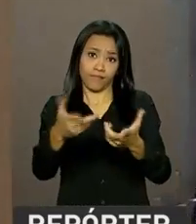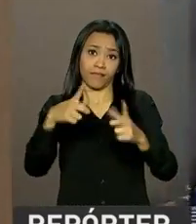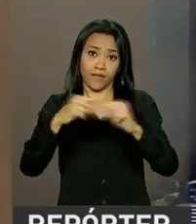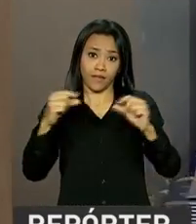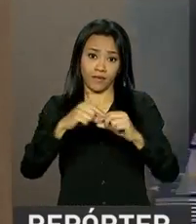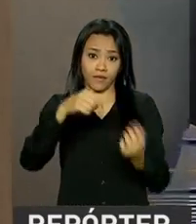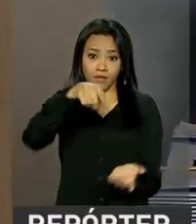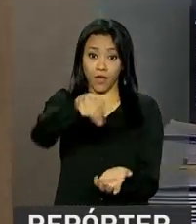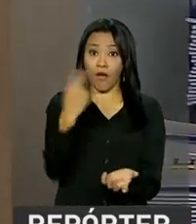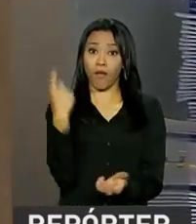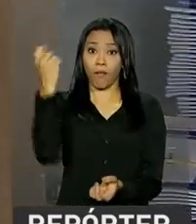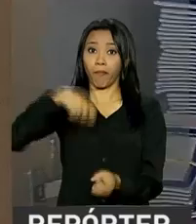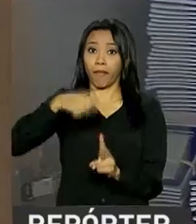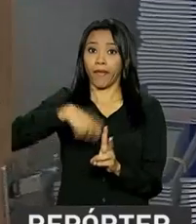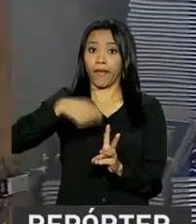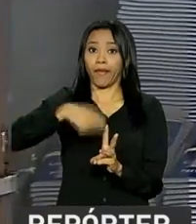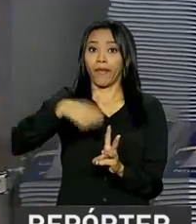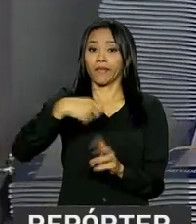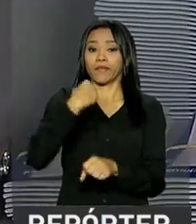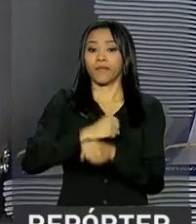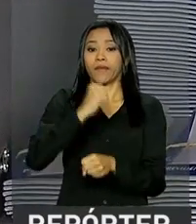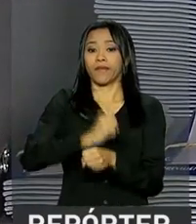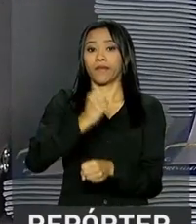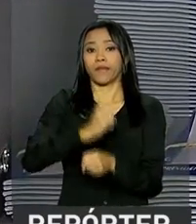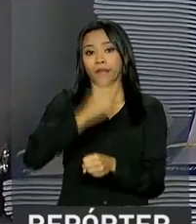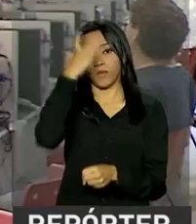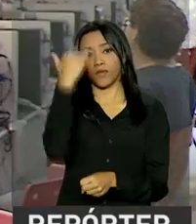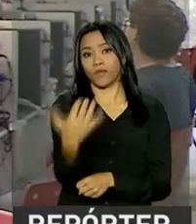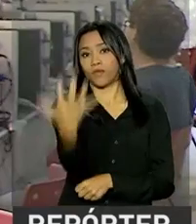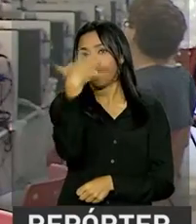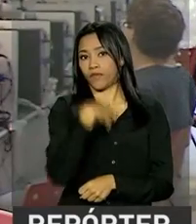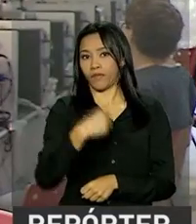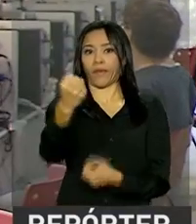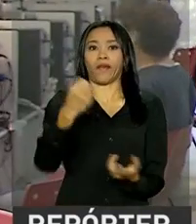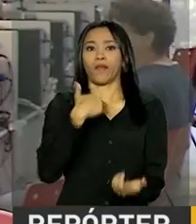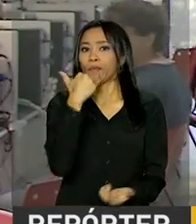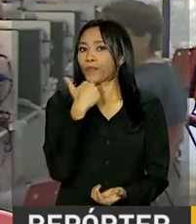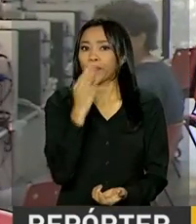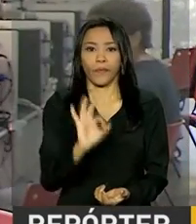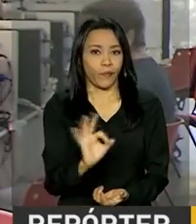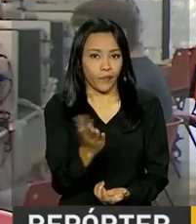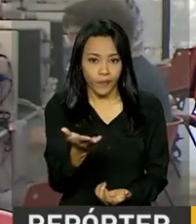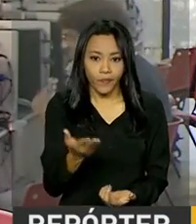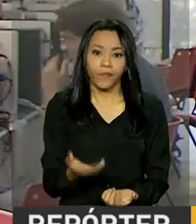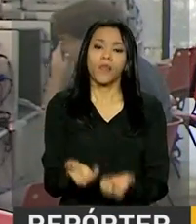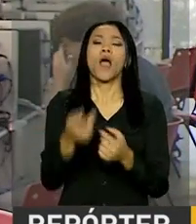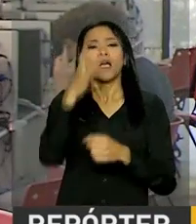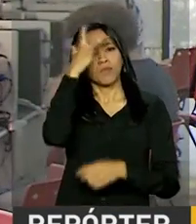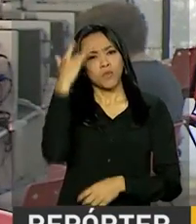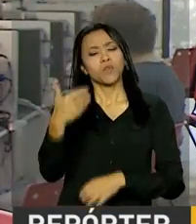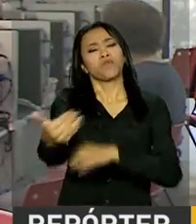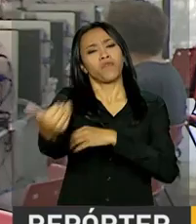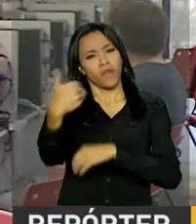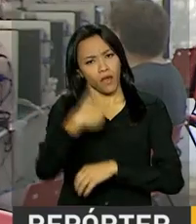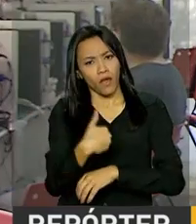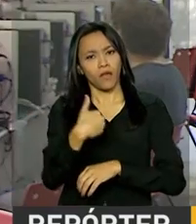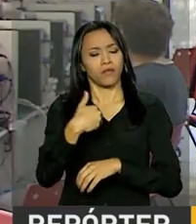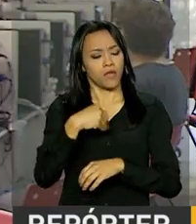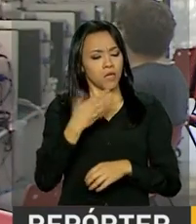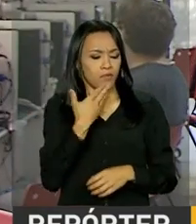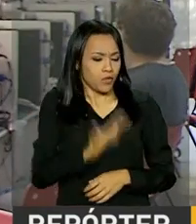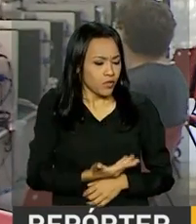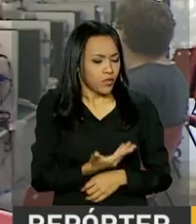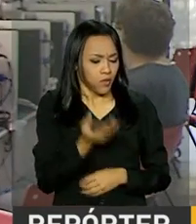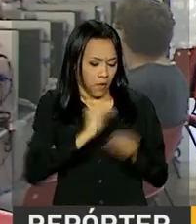que estão há meses à espera dos donos esses trabalhadores vieram as agências fizeram a sua carteira né a carteira